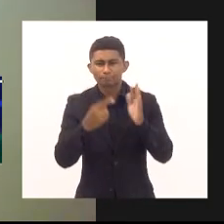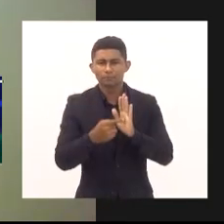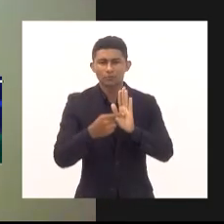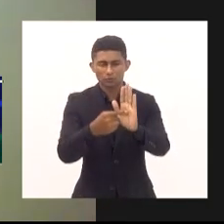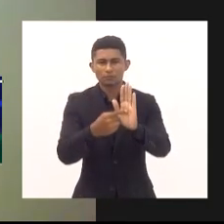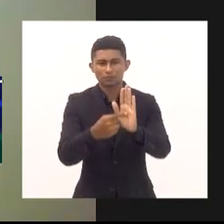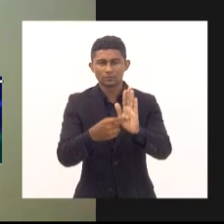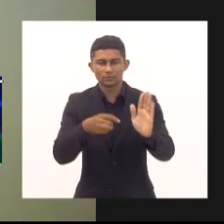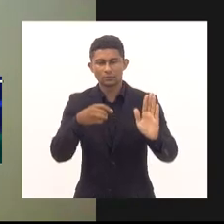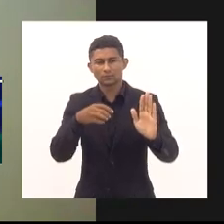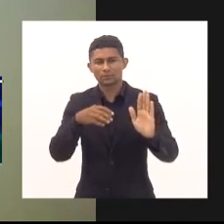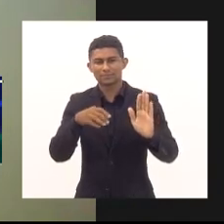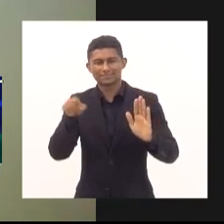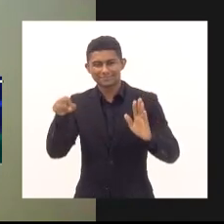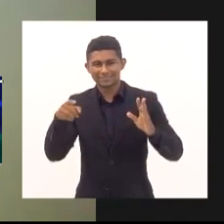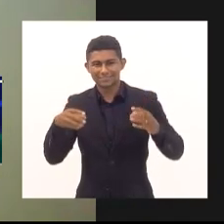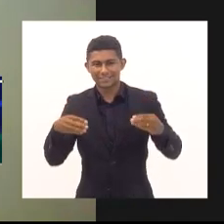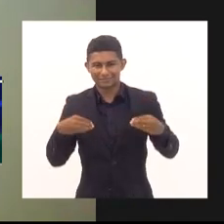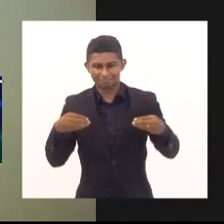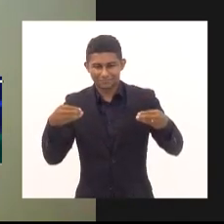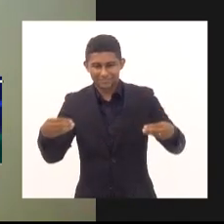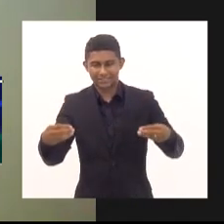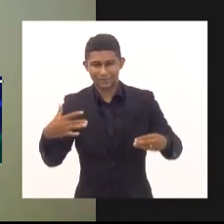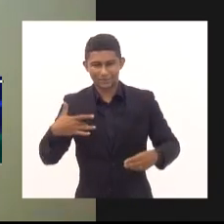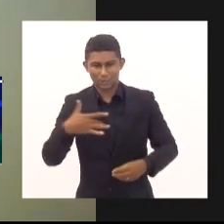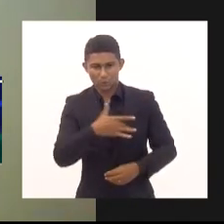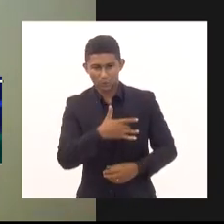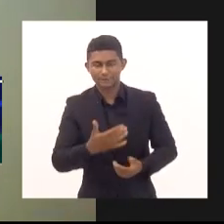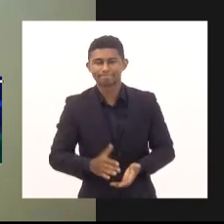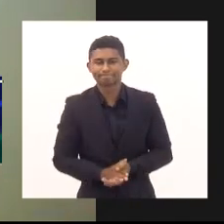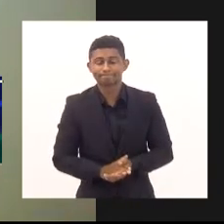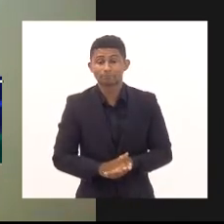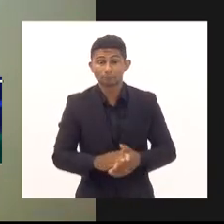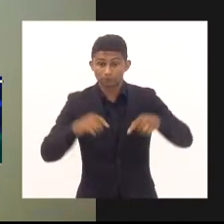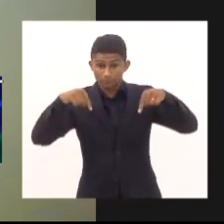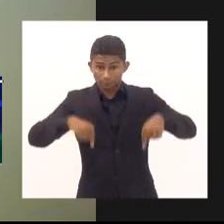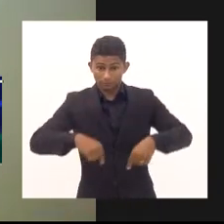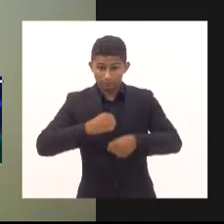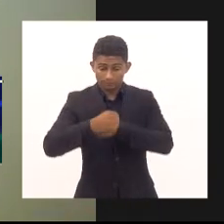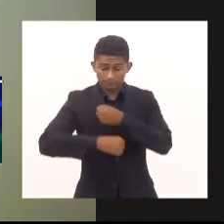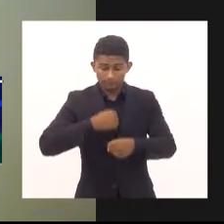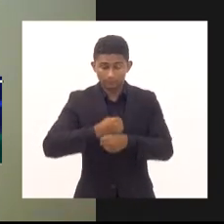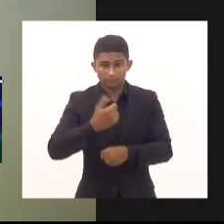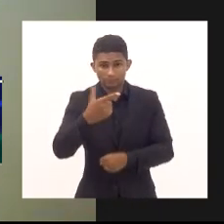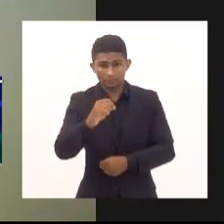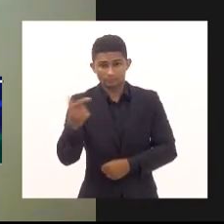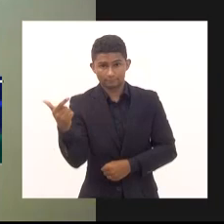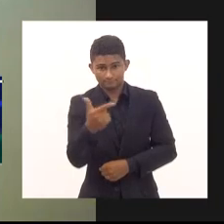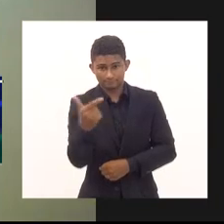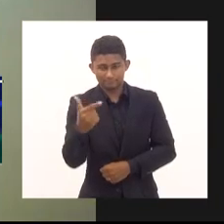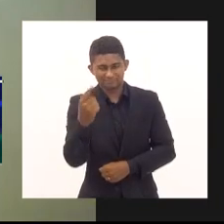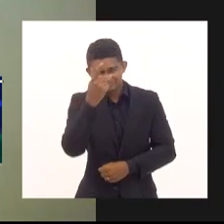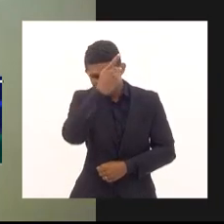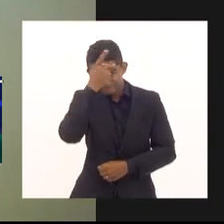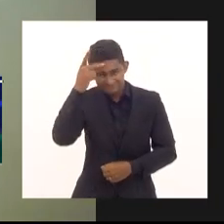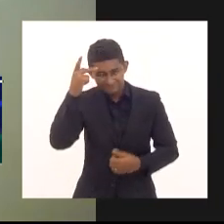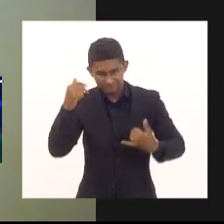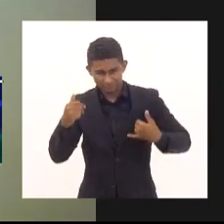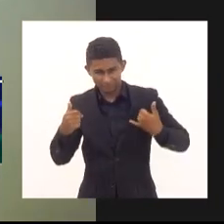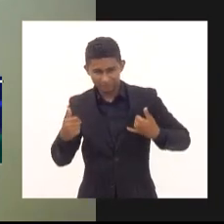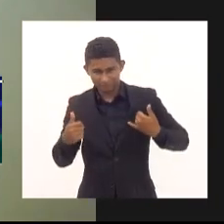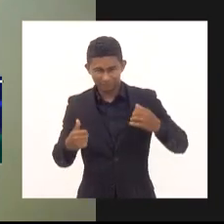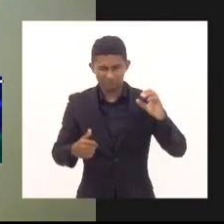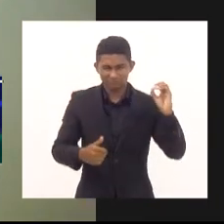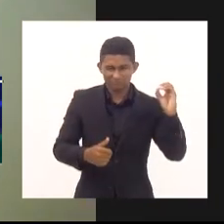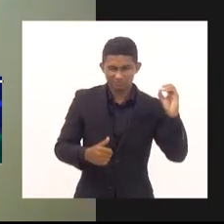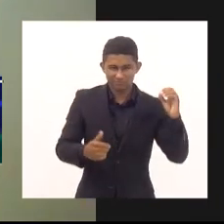da Saúde, que verifica que hoje, em 2022, pessoas entre 0 a 19 anos, que